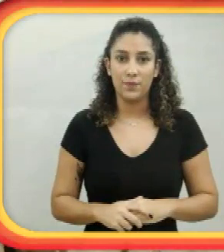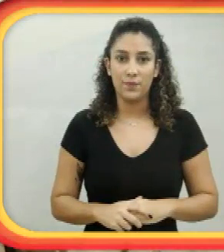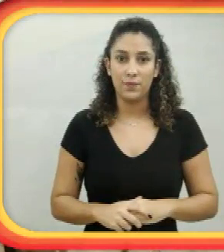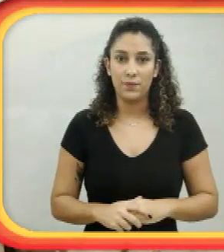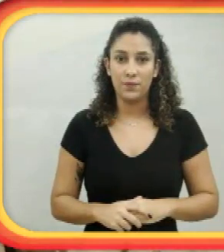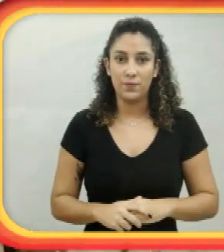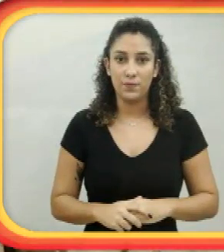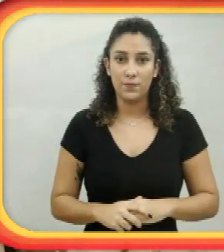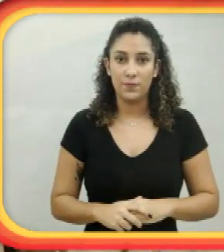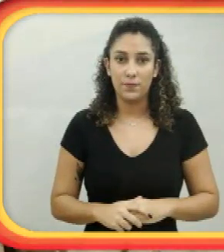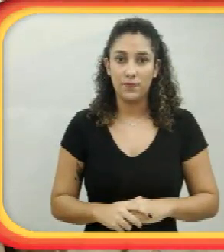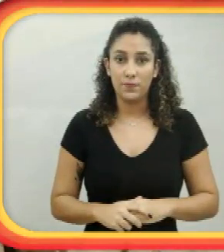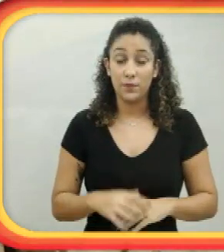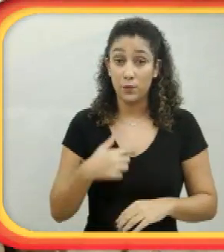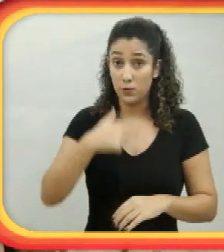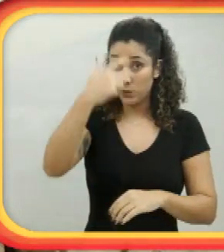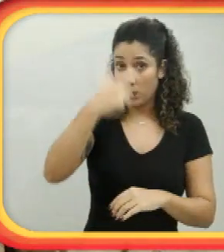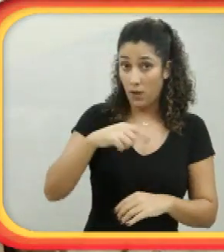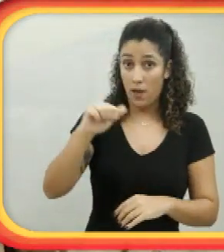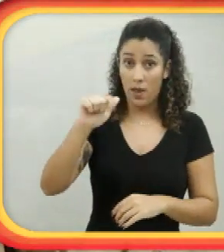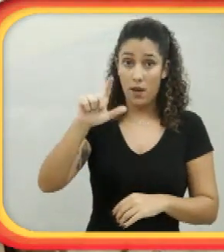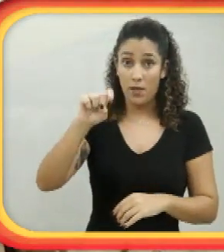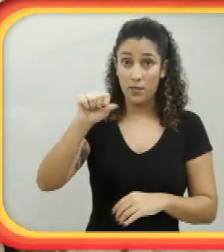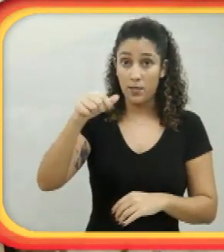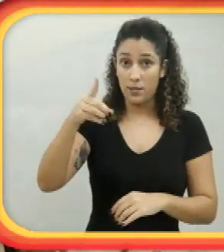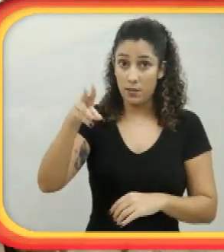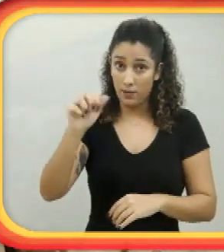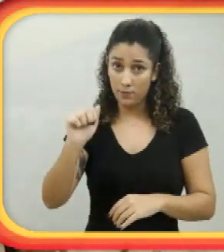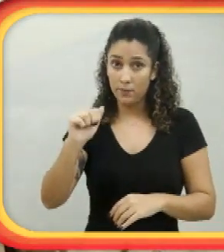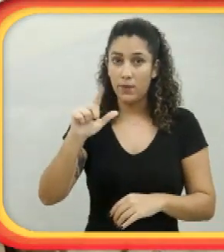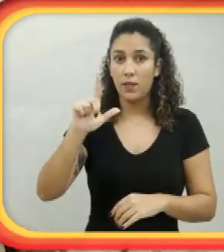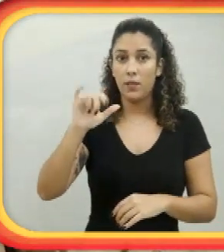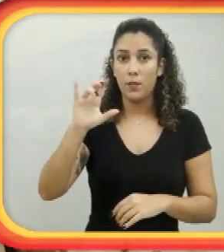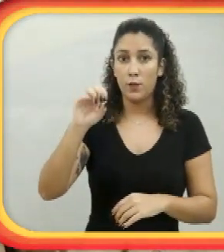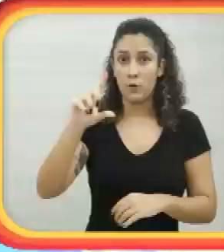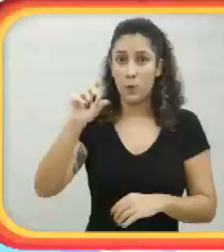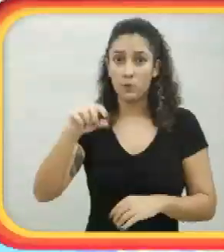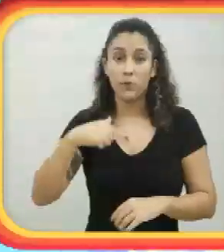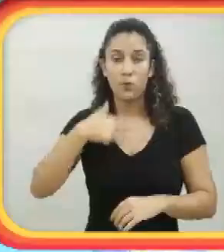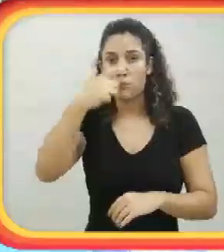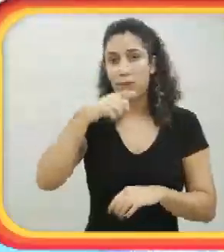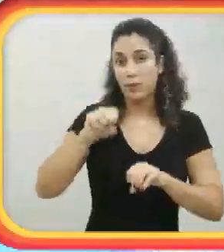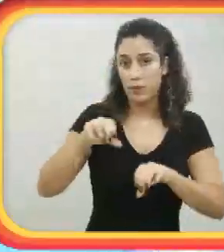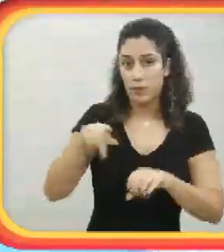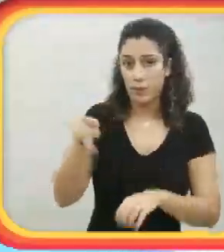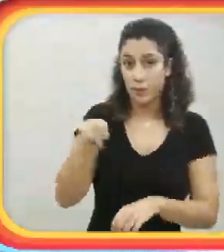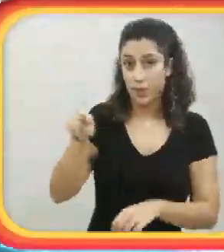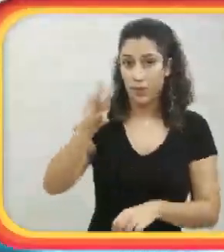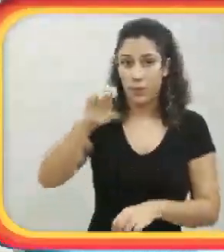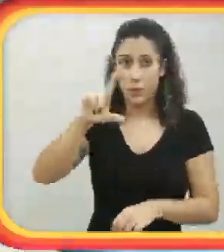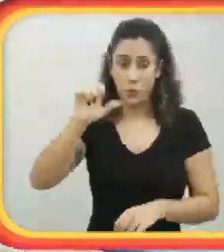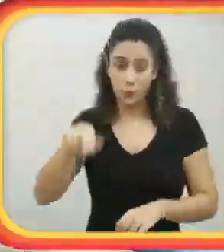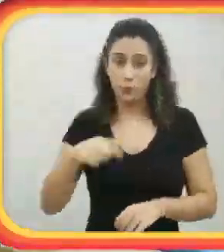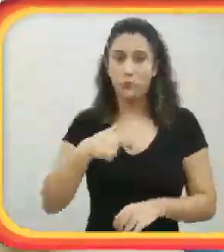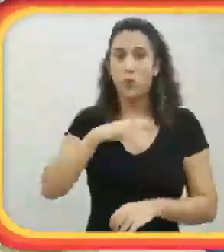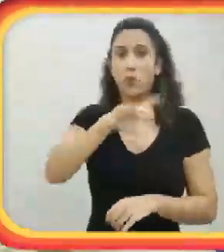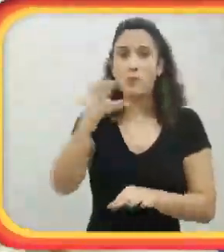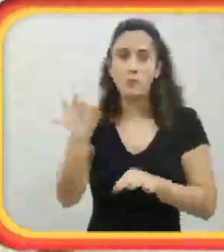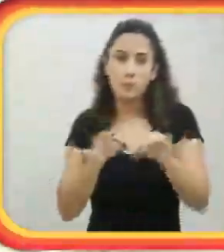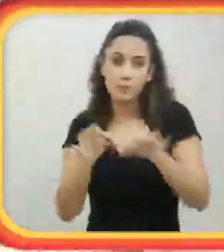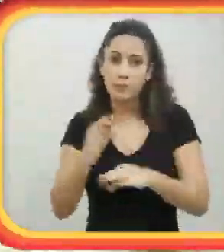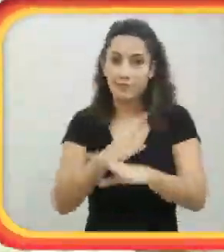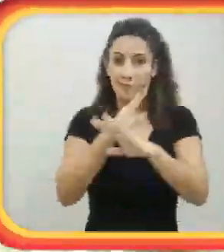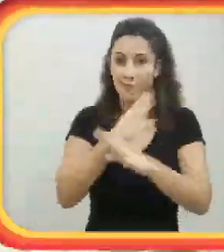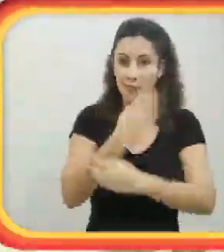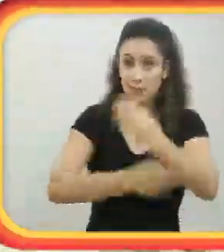Lincoln, treinadora do William Christian e coordenadora do projeto de paracanoagem do Rio Vaá. O projeto de paracanoagem do Rio Vaá, ele